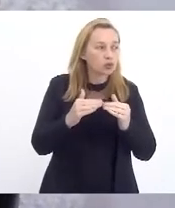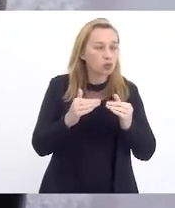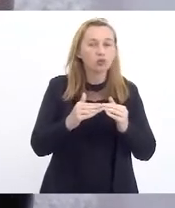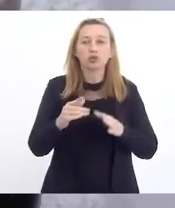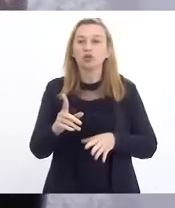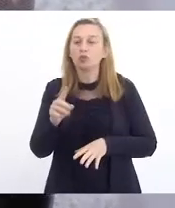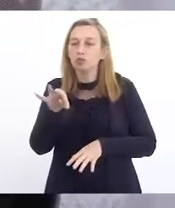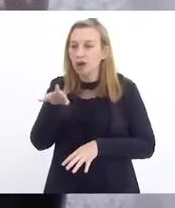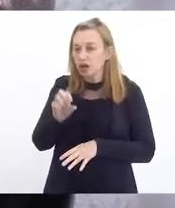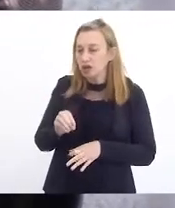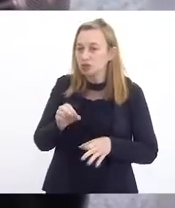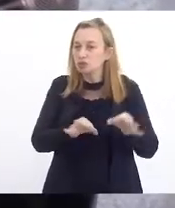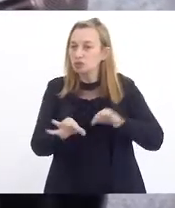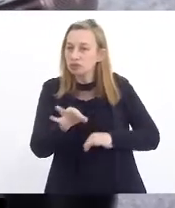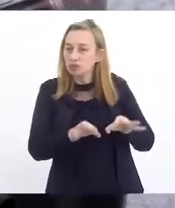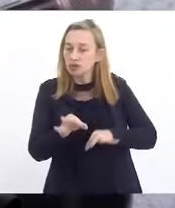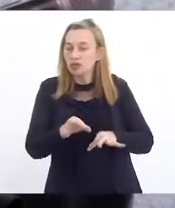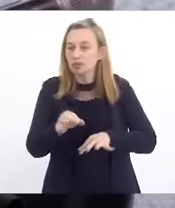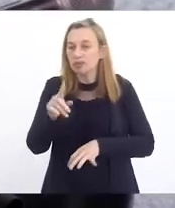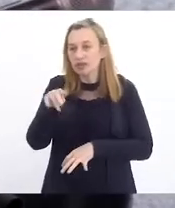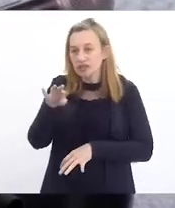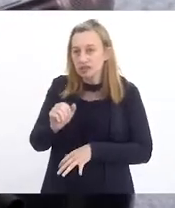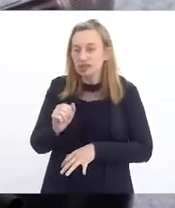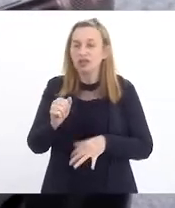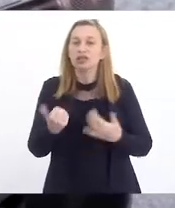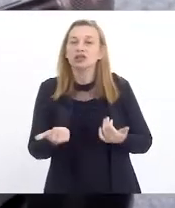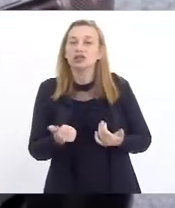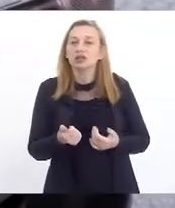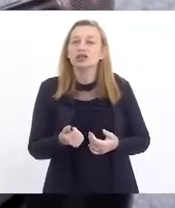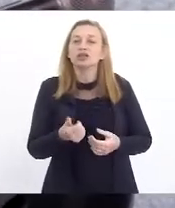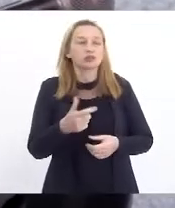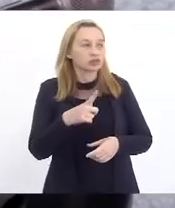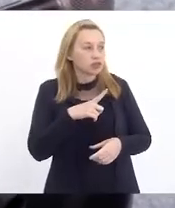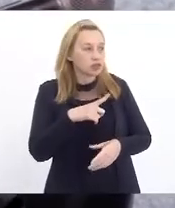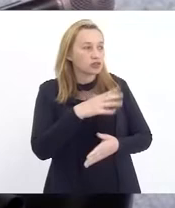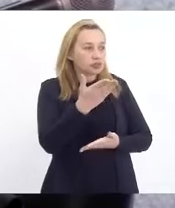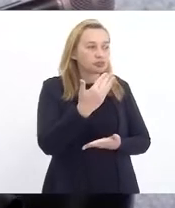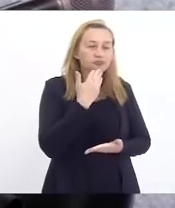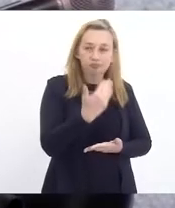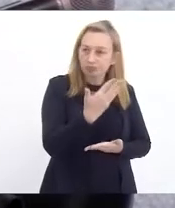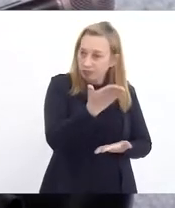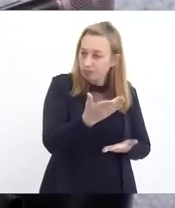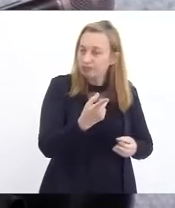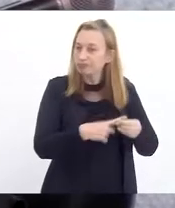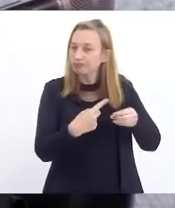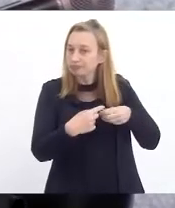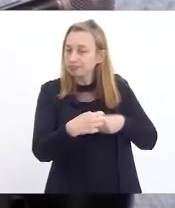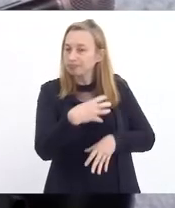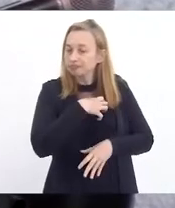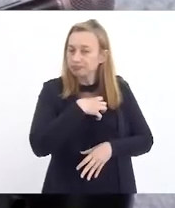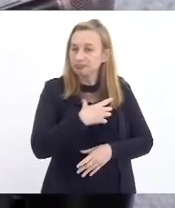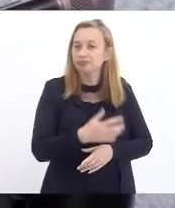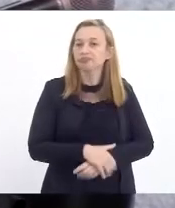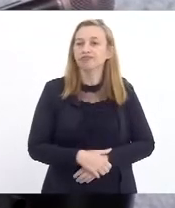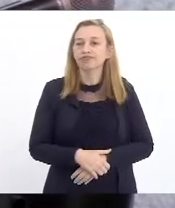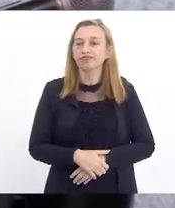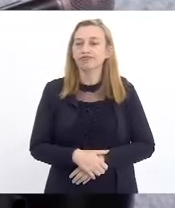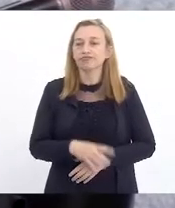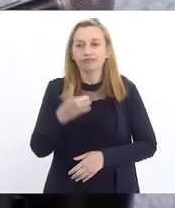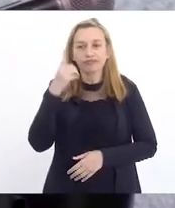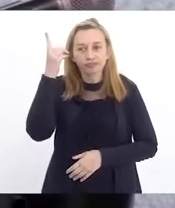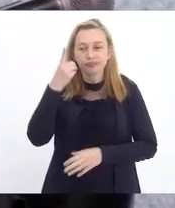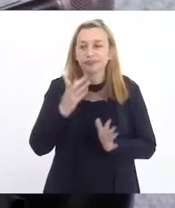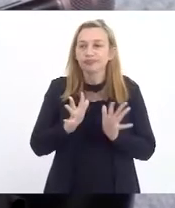e na revisão dos seus planos diretores, para que se atente para isso, a gente tem expedido recomendações para os municípios nesse sentido. E aí, deputado,